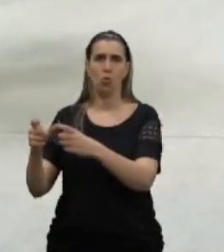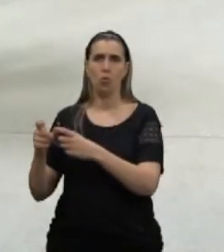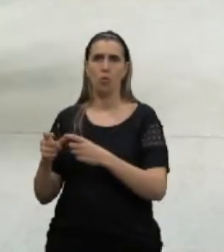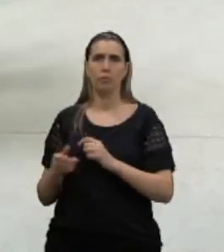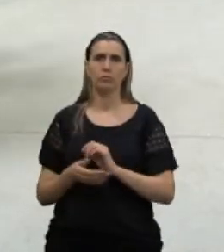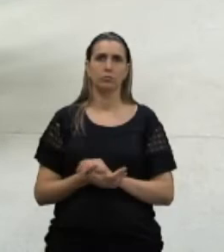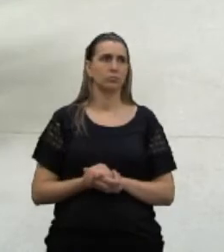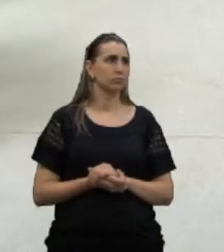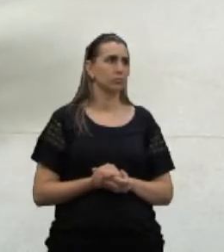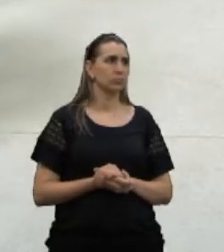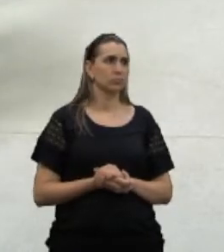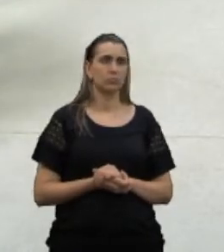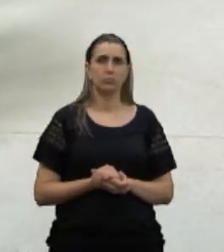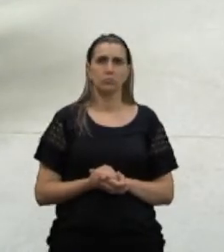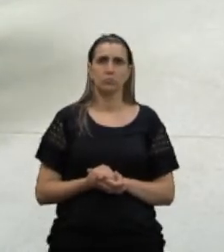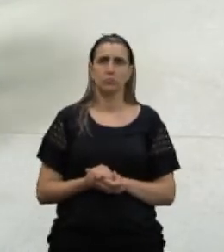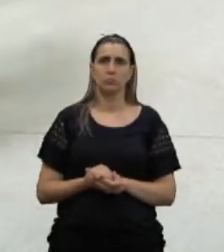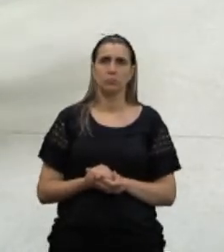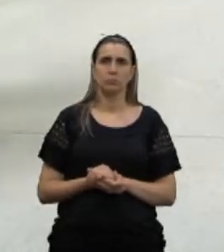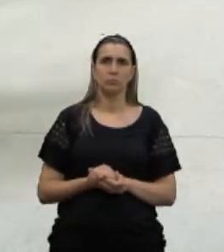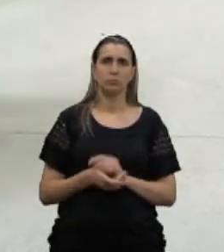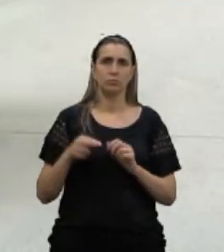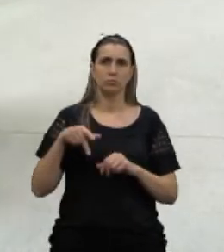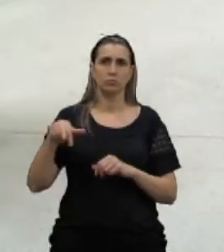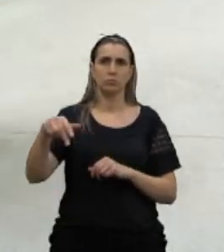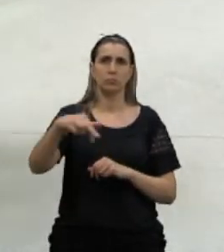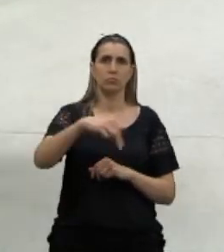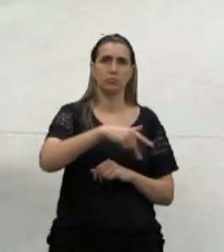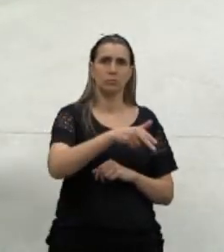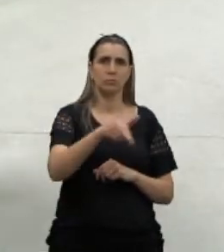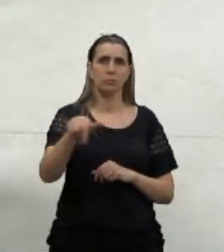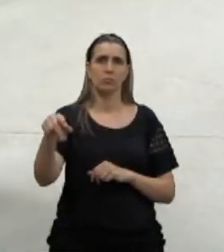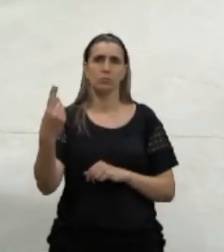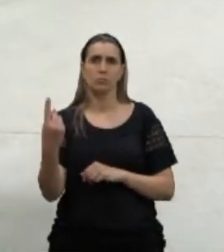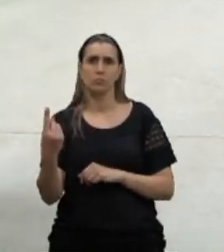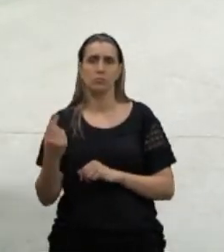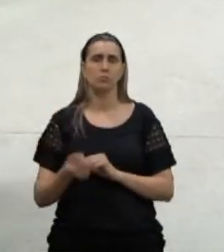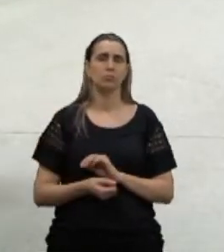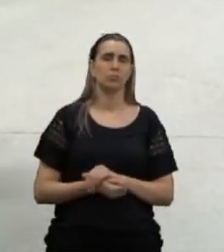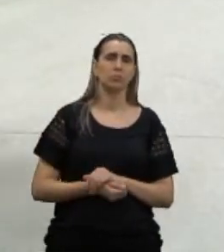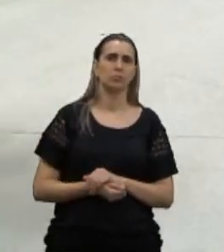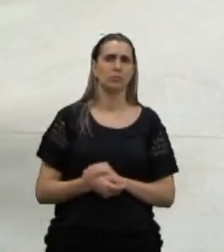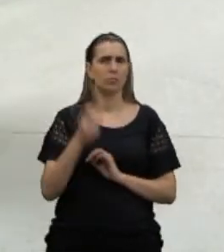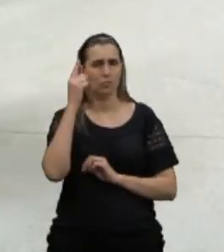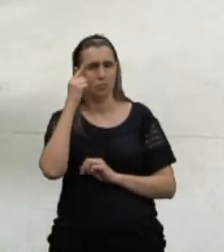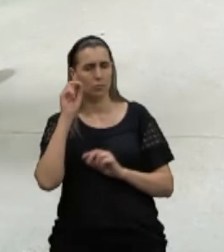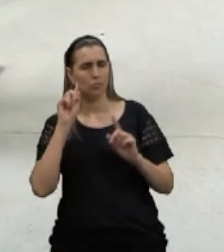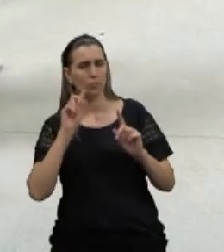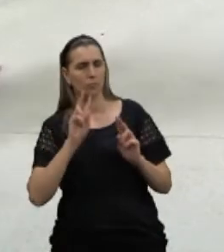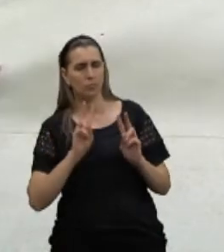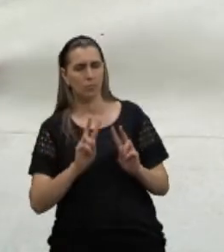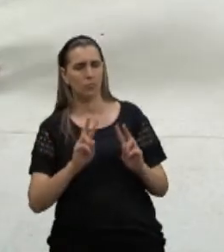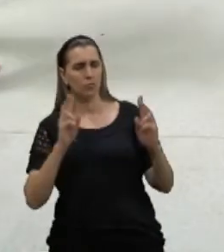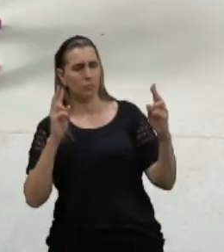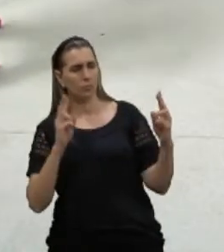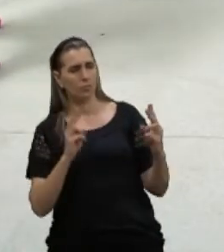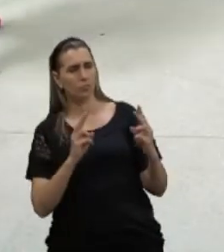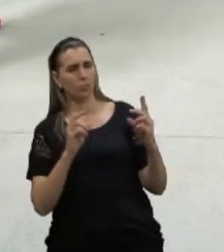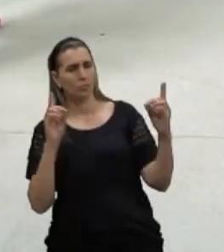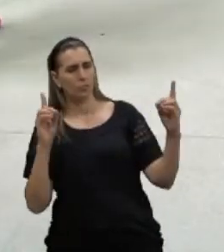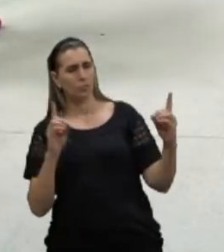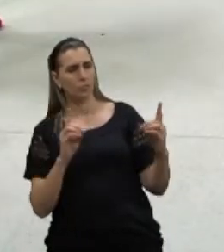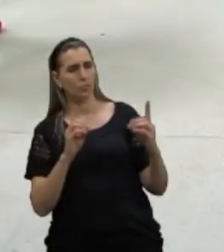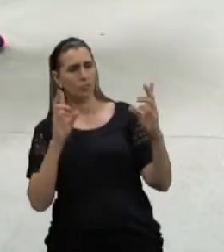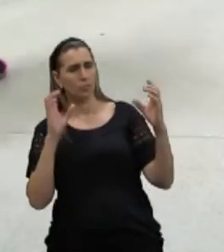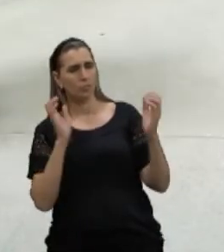lugar. Lado. Essa é a velocidade 1 de vocês. Tem que pensar, olhar para o colega, tá? Eu vou falar